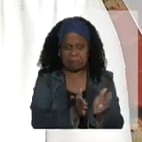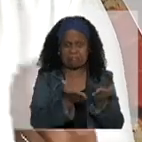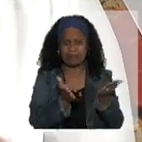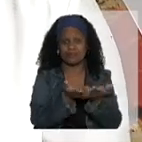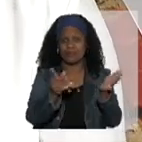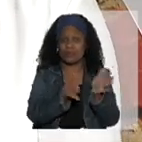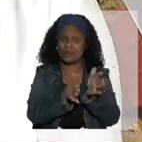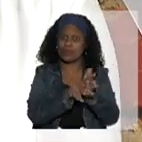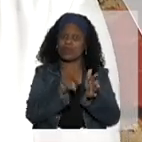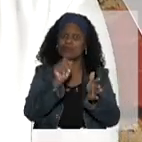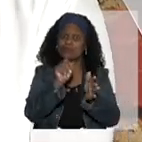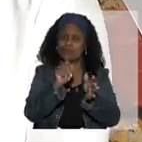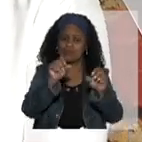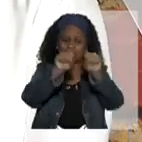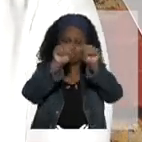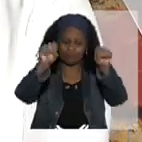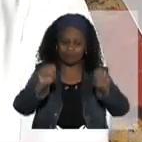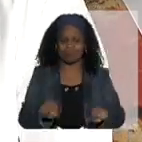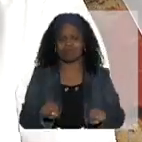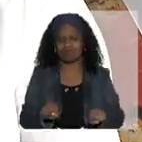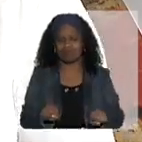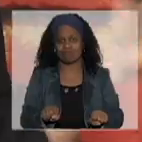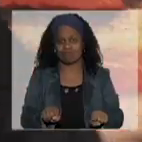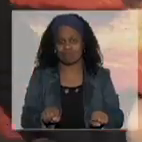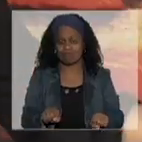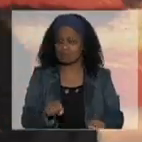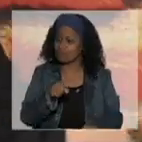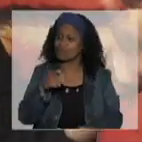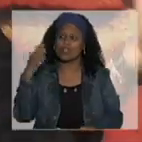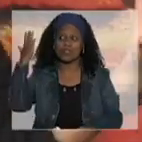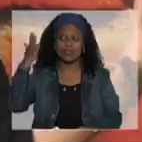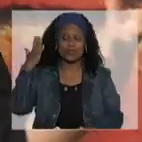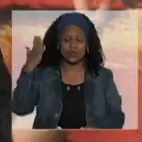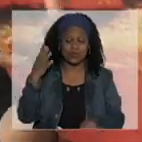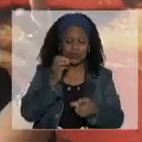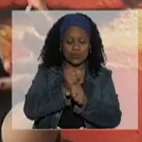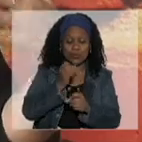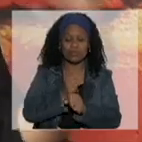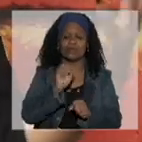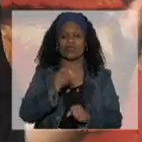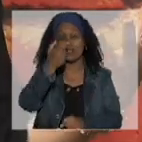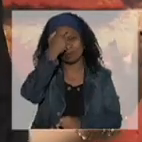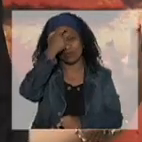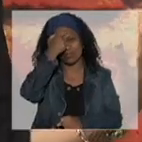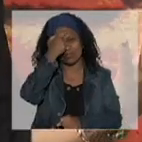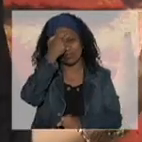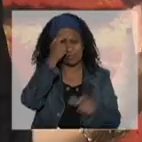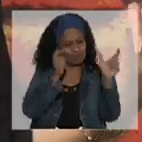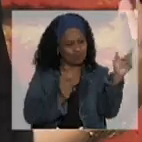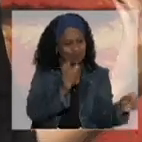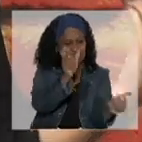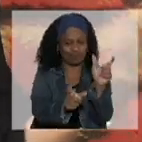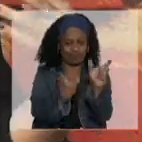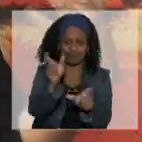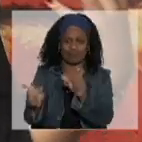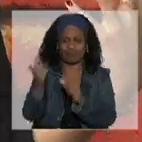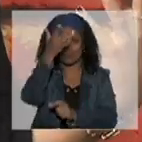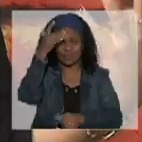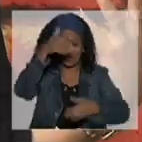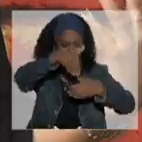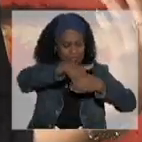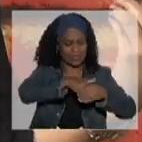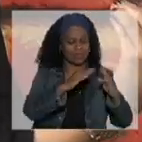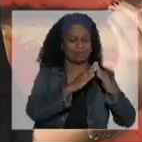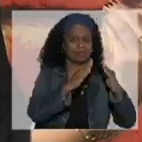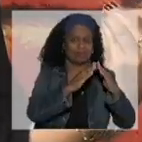miséria sendo o próprio combustível de sistema funcionar da escola formada isso vem a consciência de cada um também para trabalhar até dentro